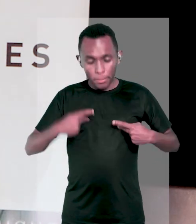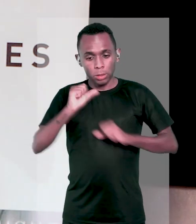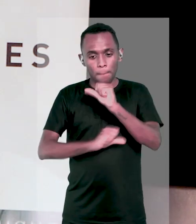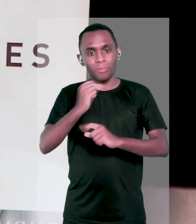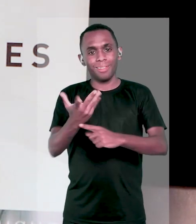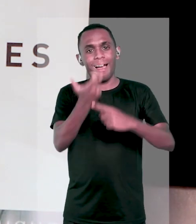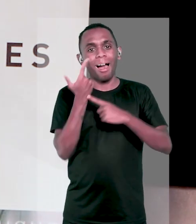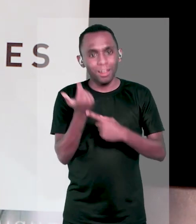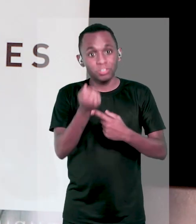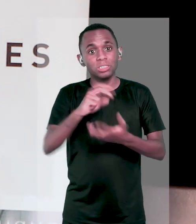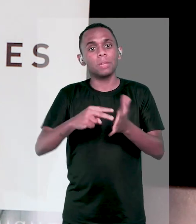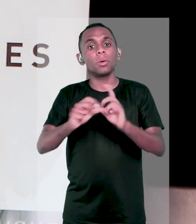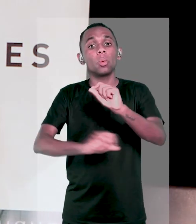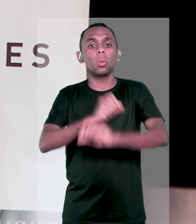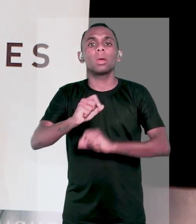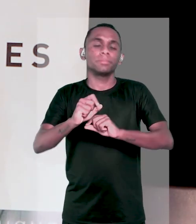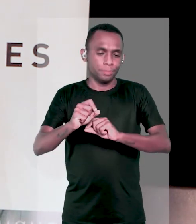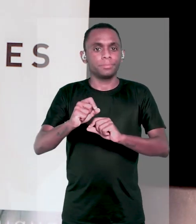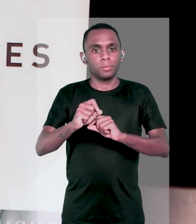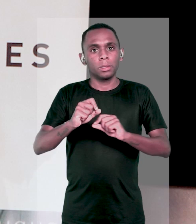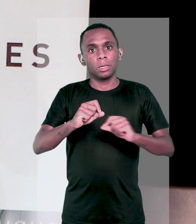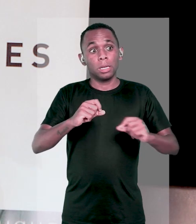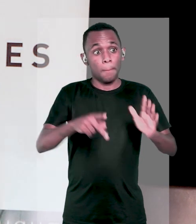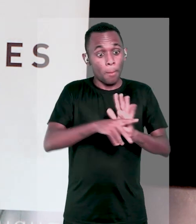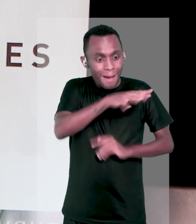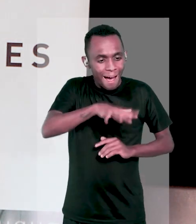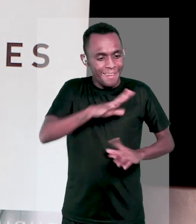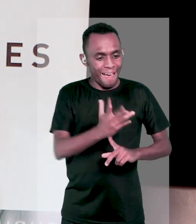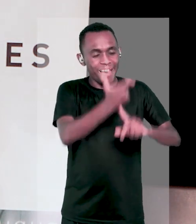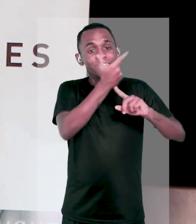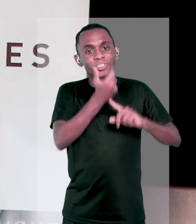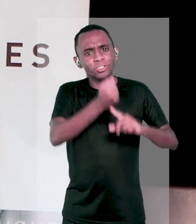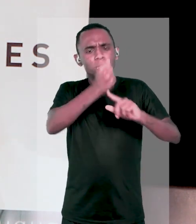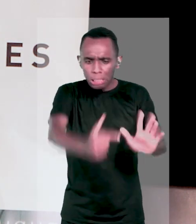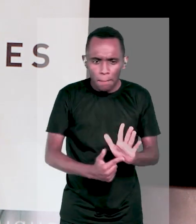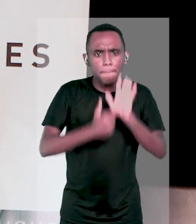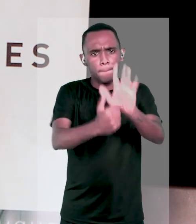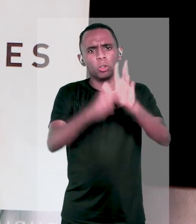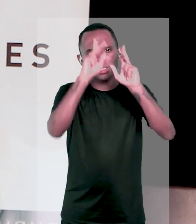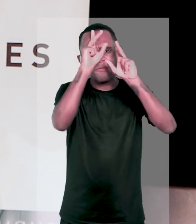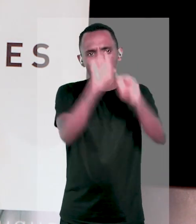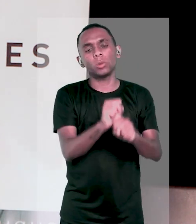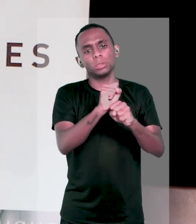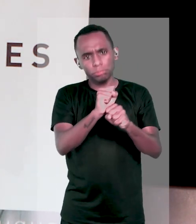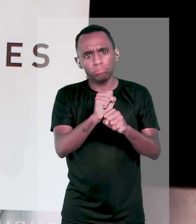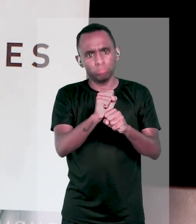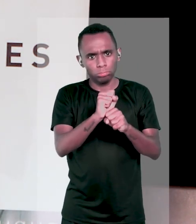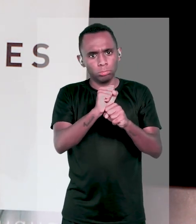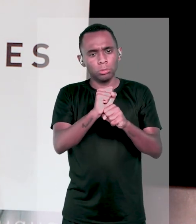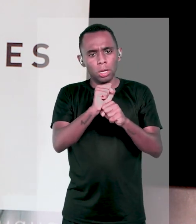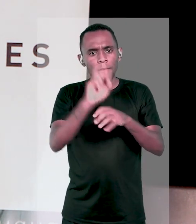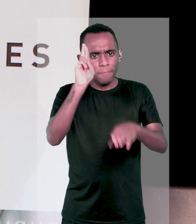todo mundo sabe que a grande maioria dos sites consultados de longe que bate recordes são os sites